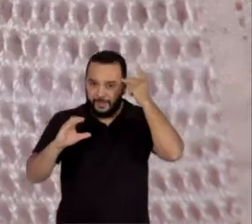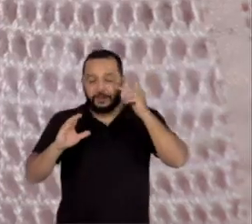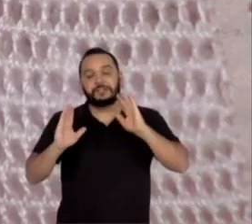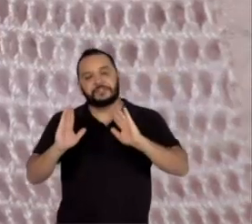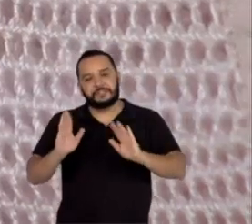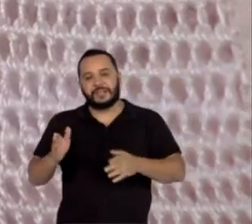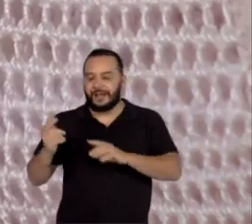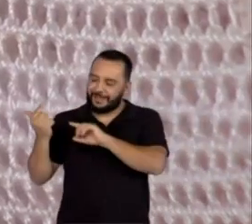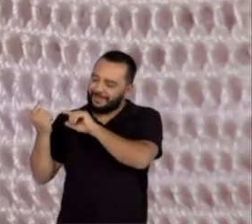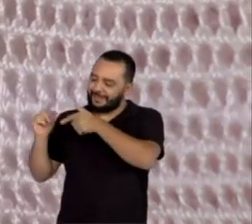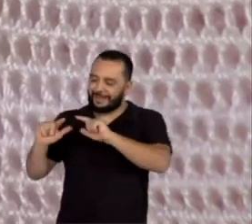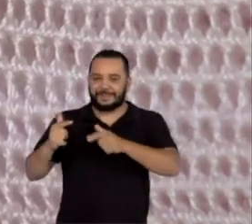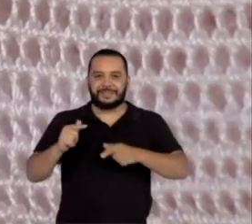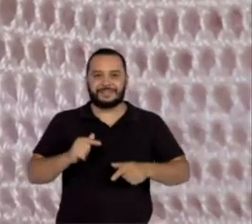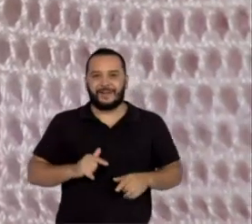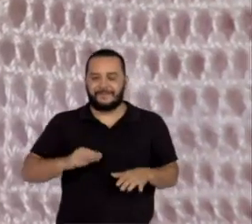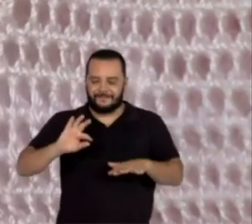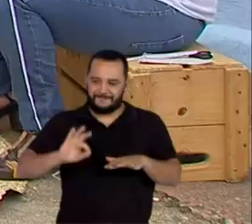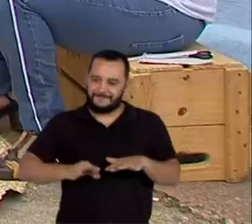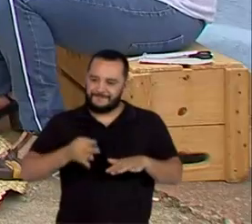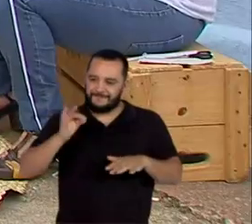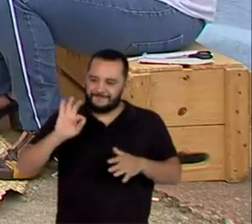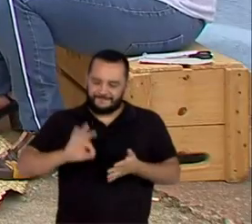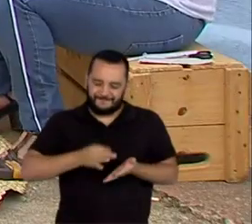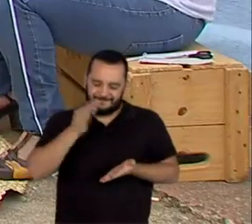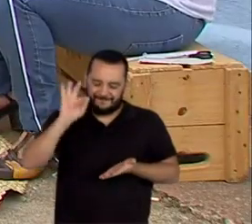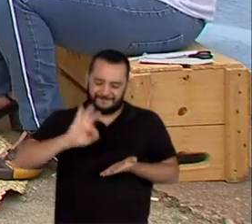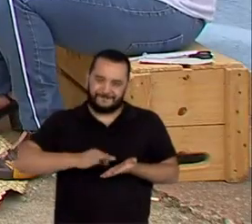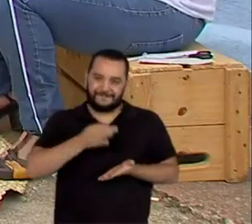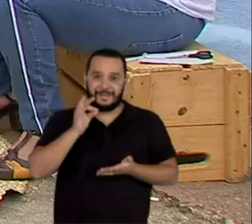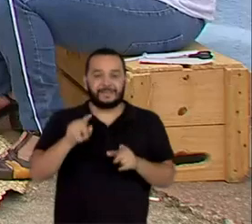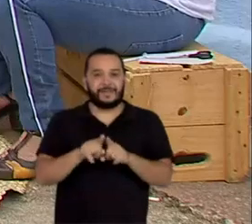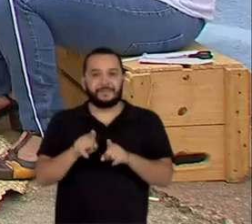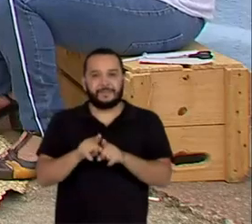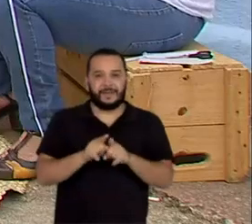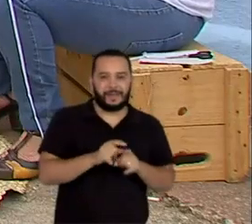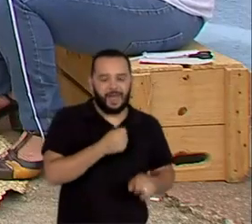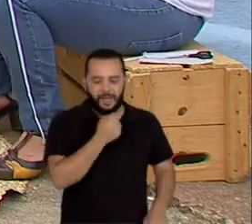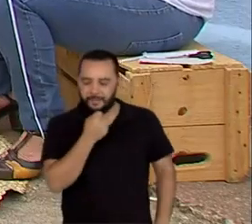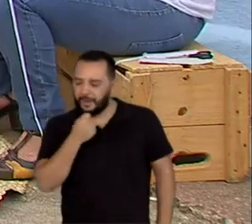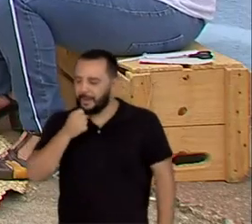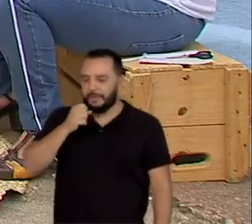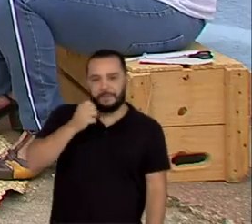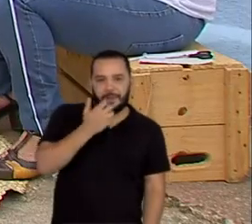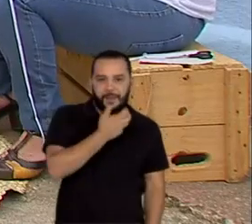viva a tradição da renda renascença e dos cantos de trabalho.